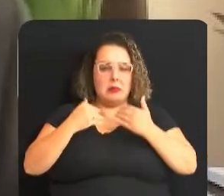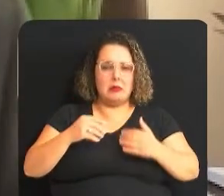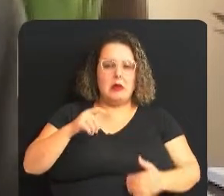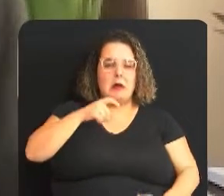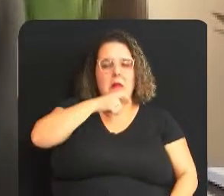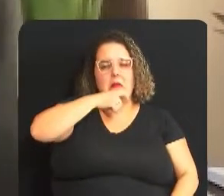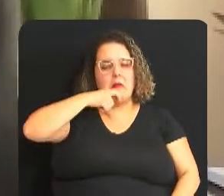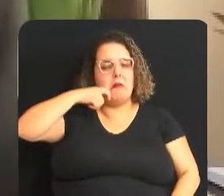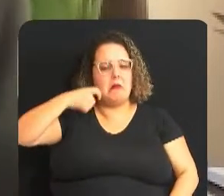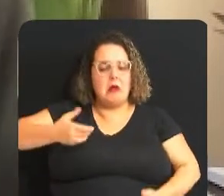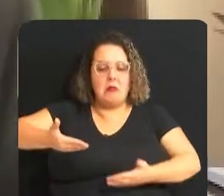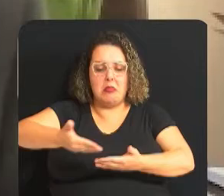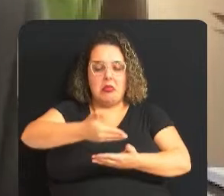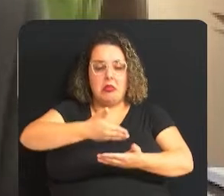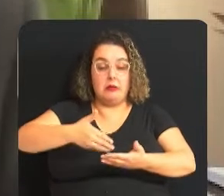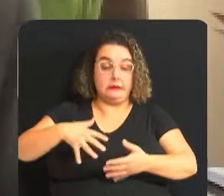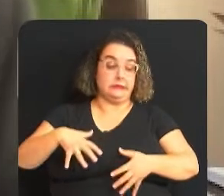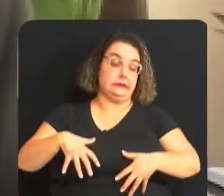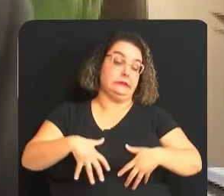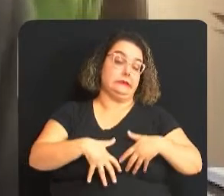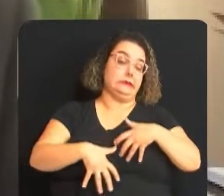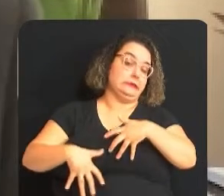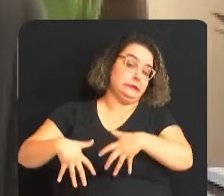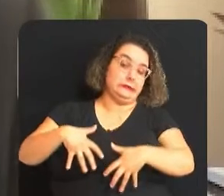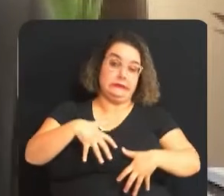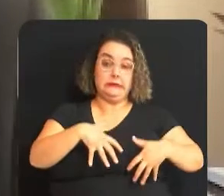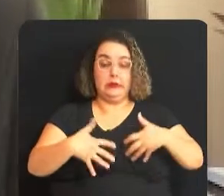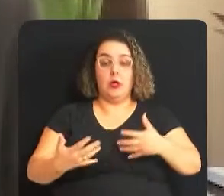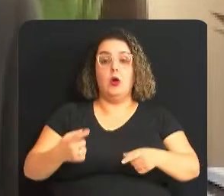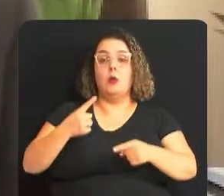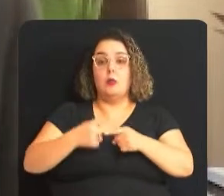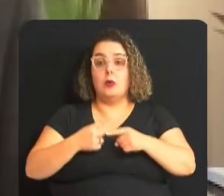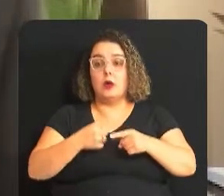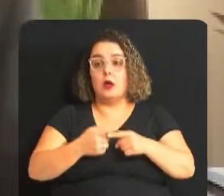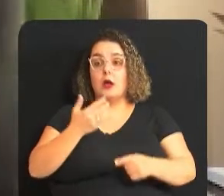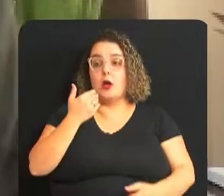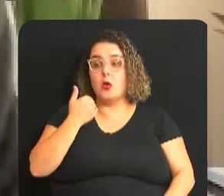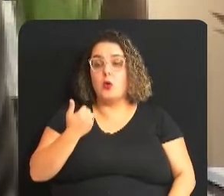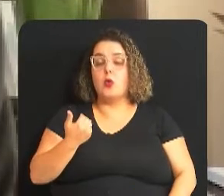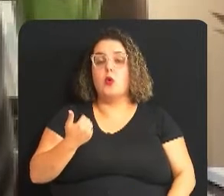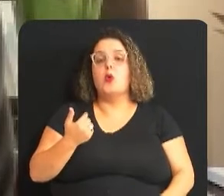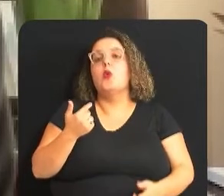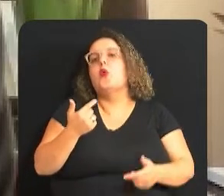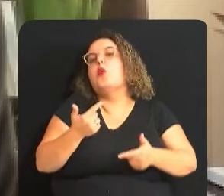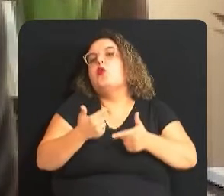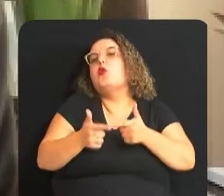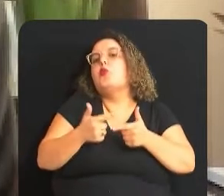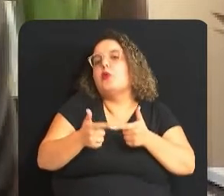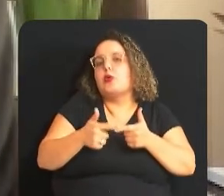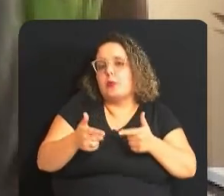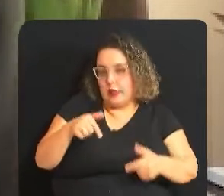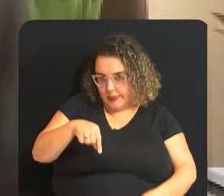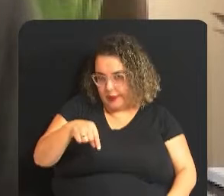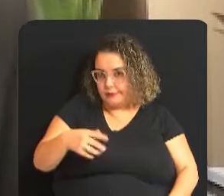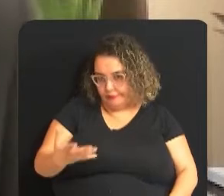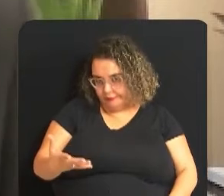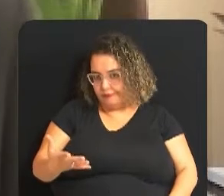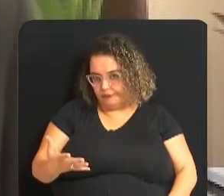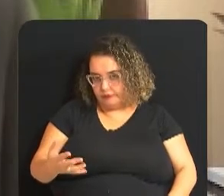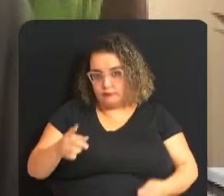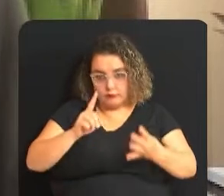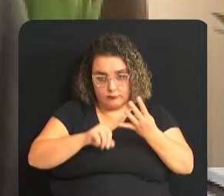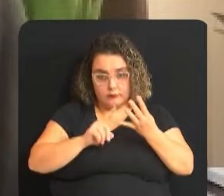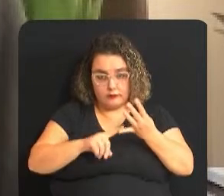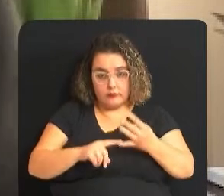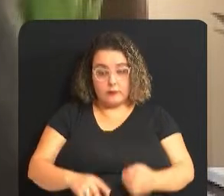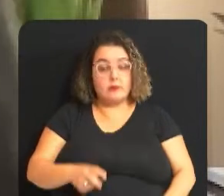de molho, e isso me deu um desarranjo intestinal, porque aquela comida estava com alguma contaminação. Então, é a quarta causa.